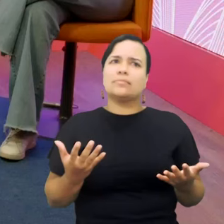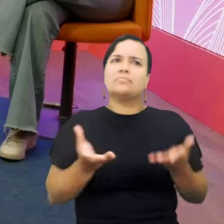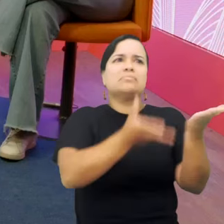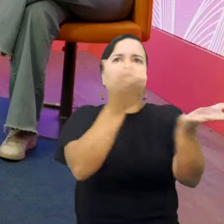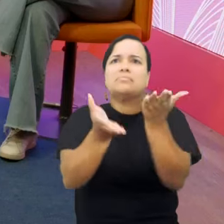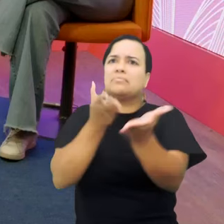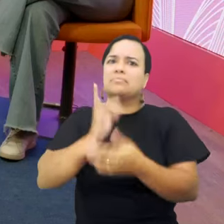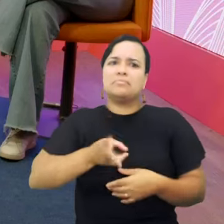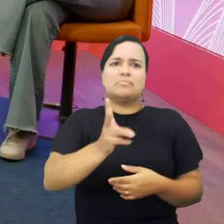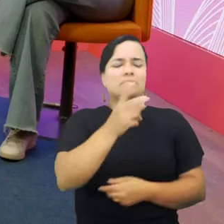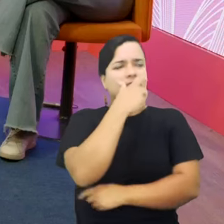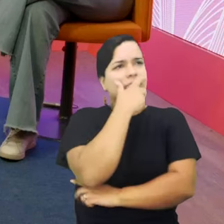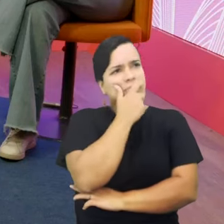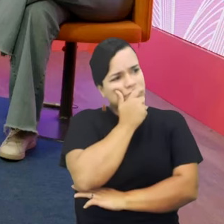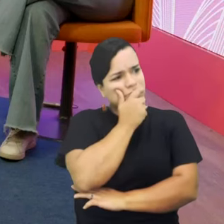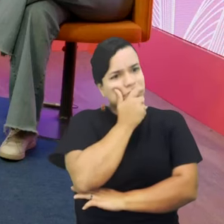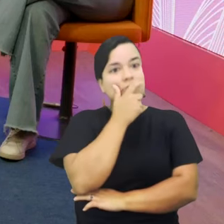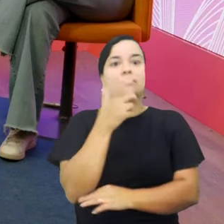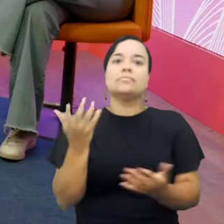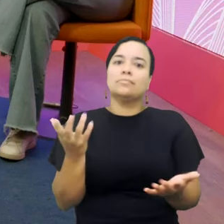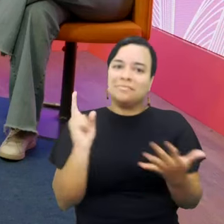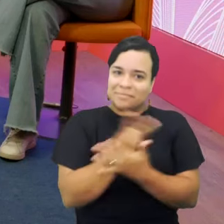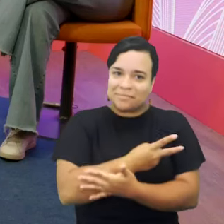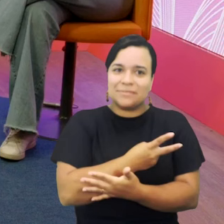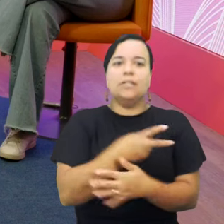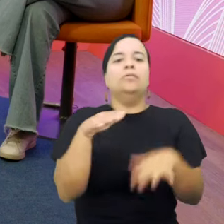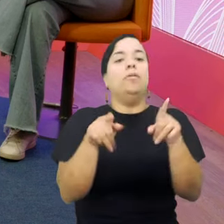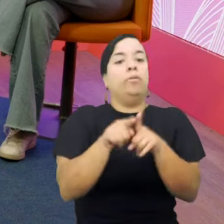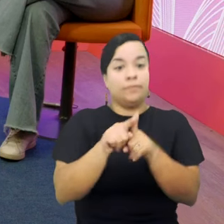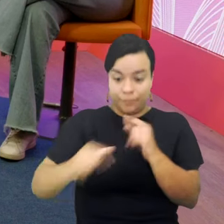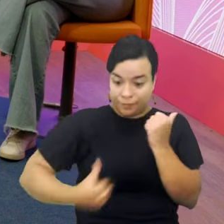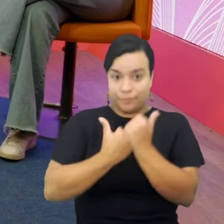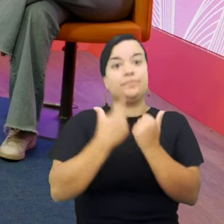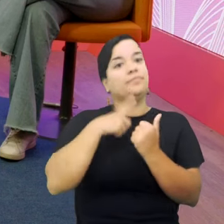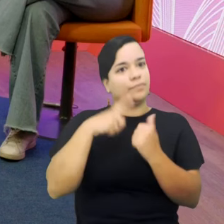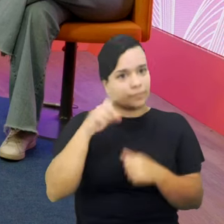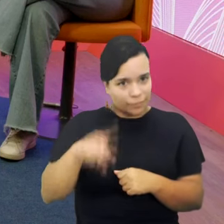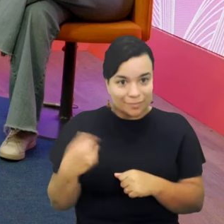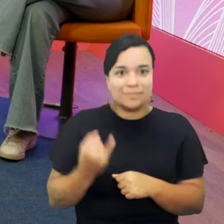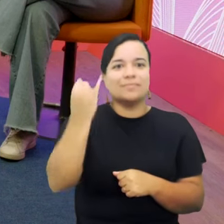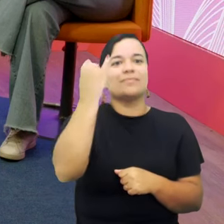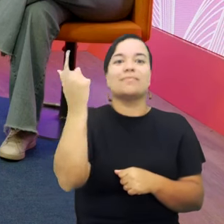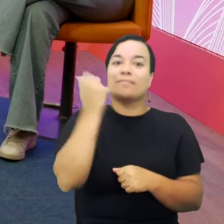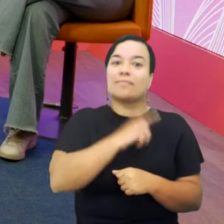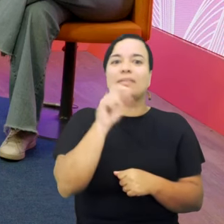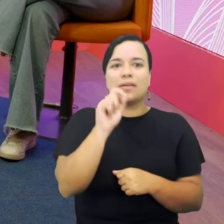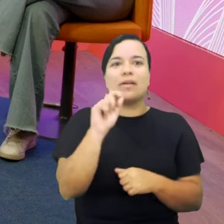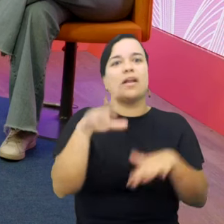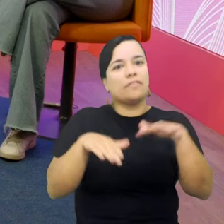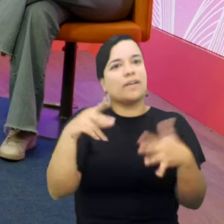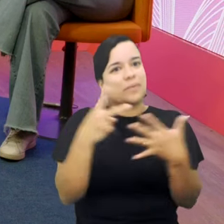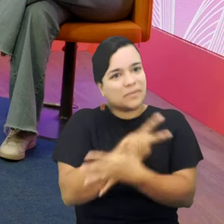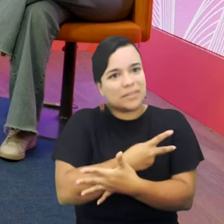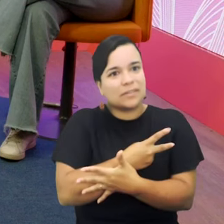A Paula? E aí, muitas das vezes, também ter a rede de apoio, a gente também acaba caindo numa situação de, às vezes, não se